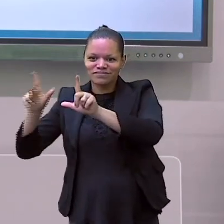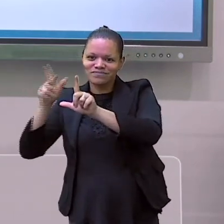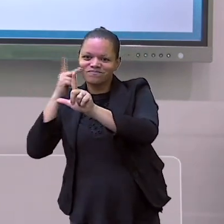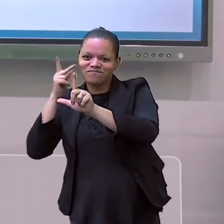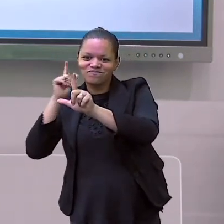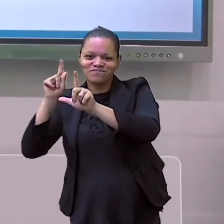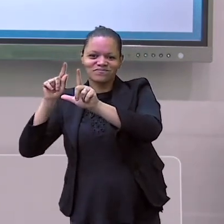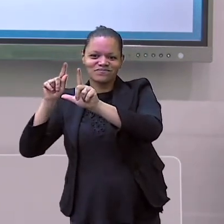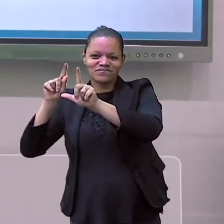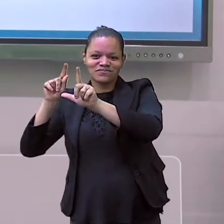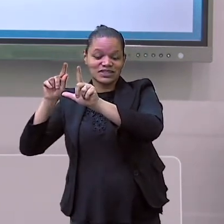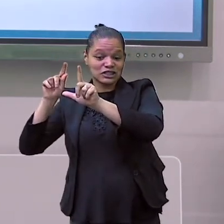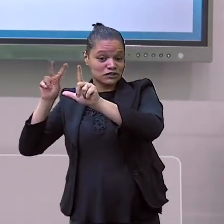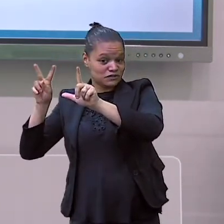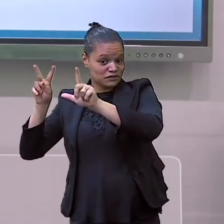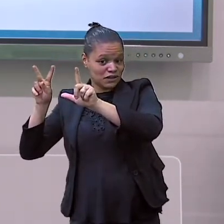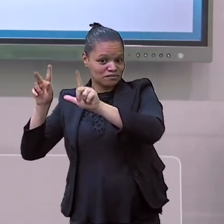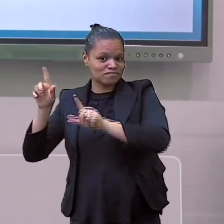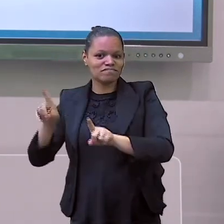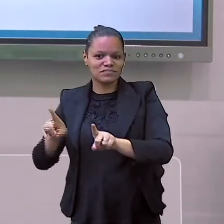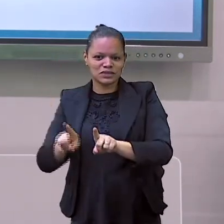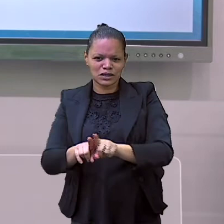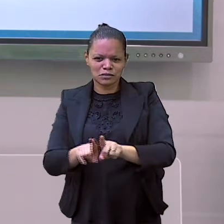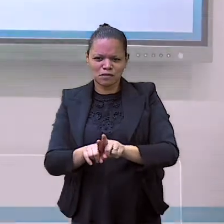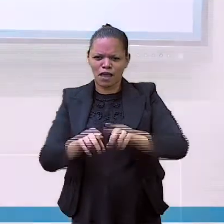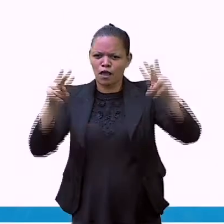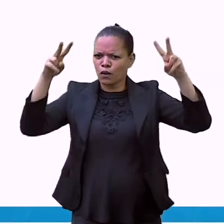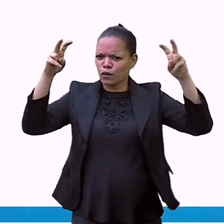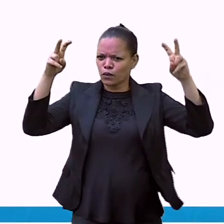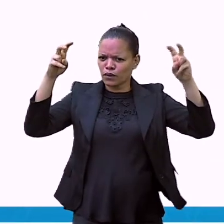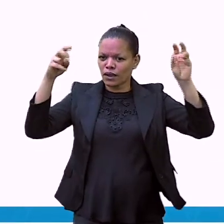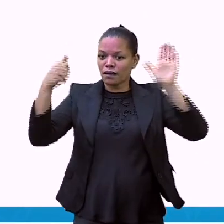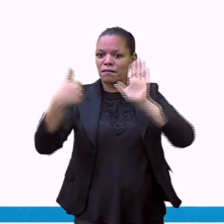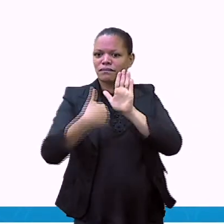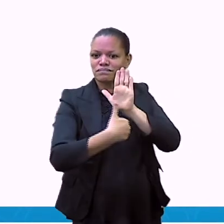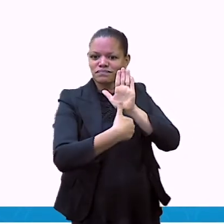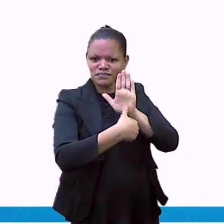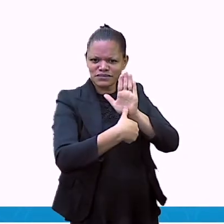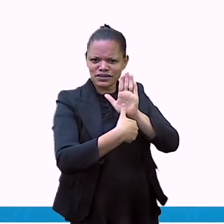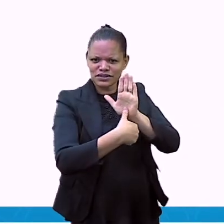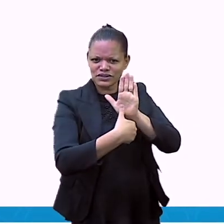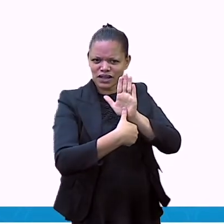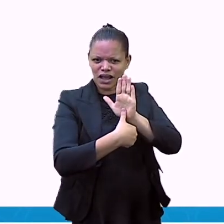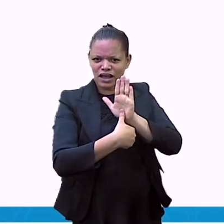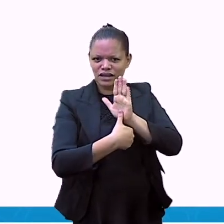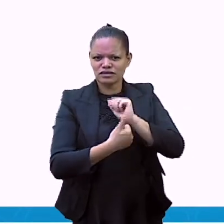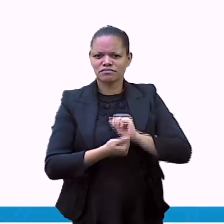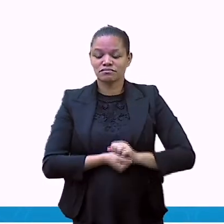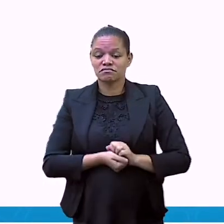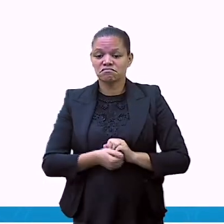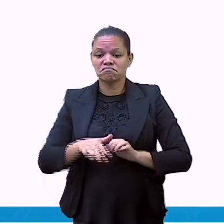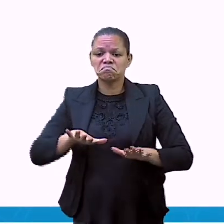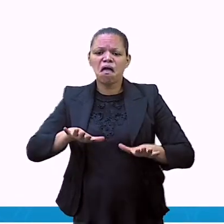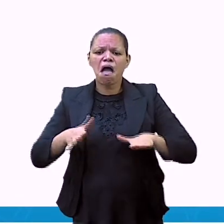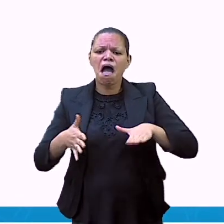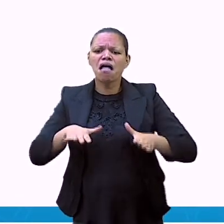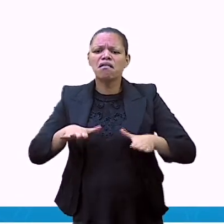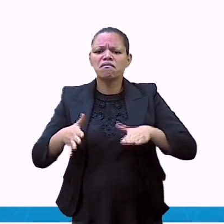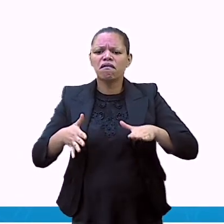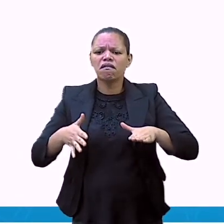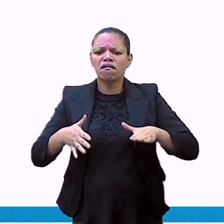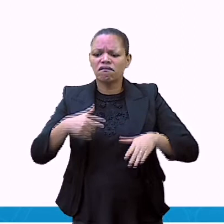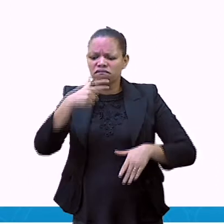SMED GV. E nós temos aí o título Identidade. Às vezes, nem